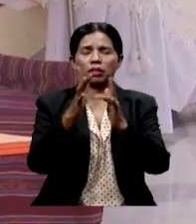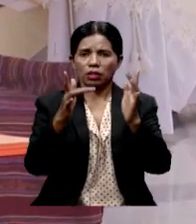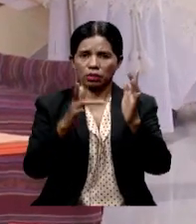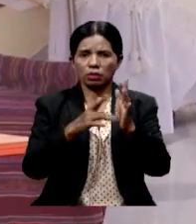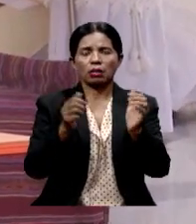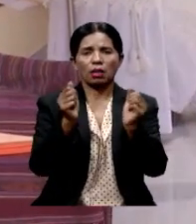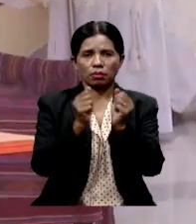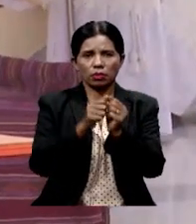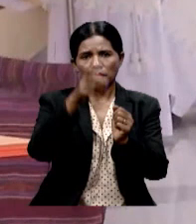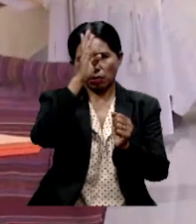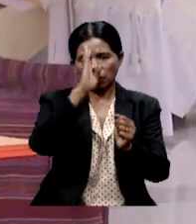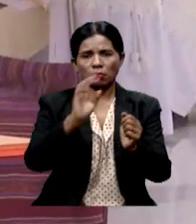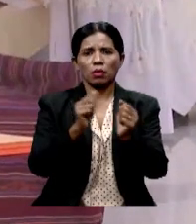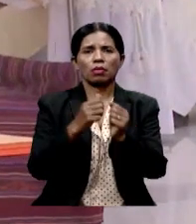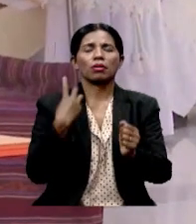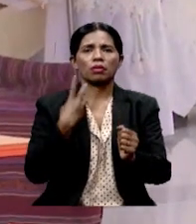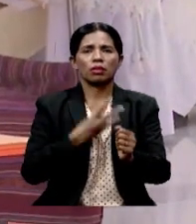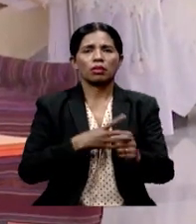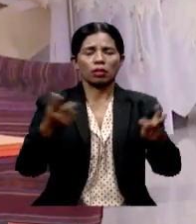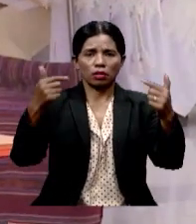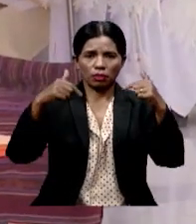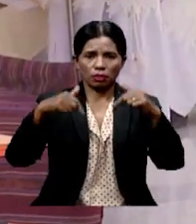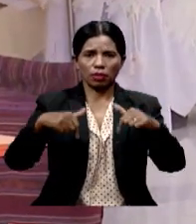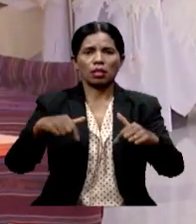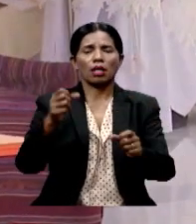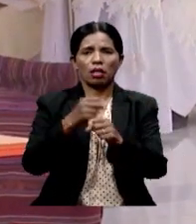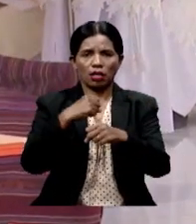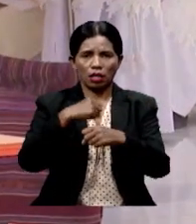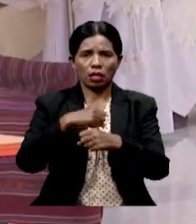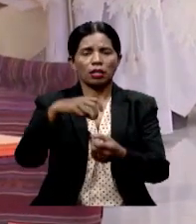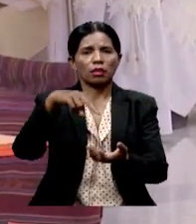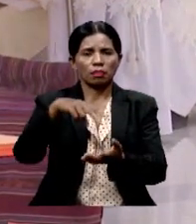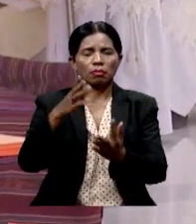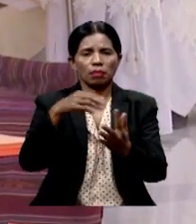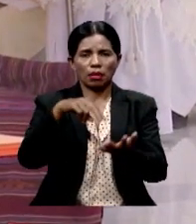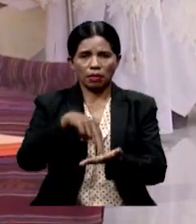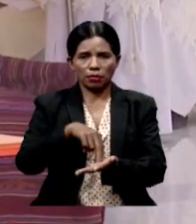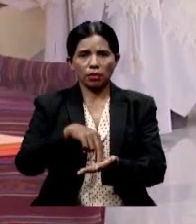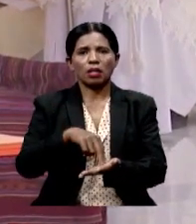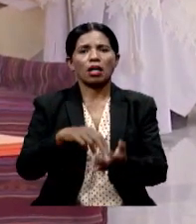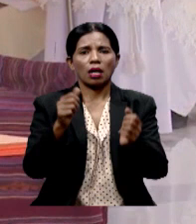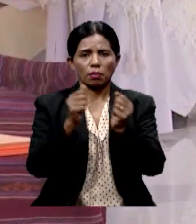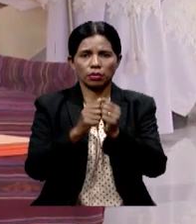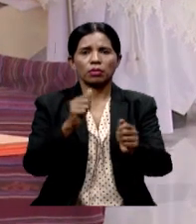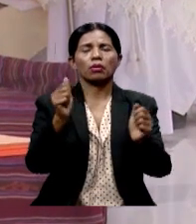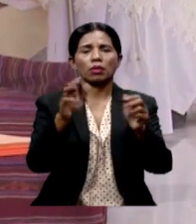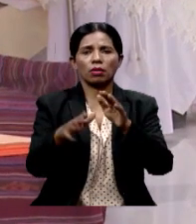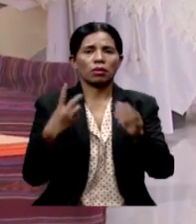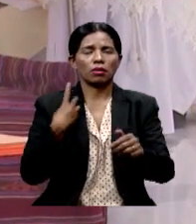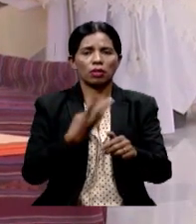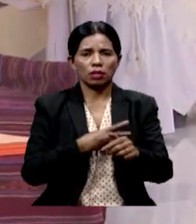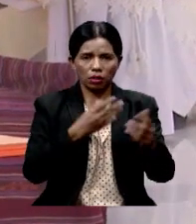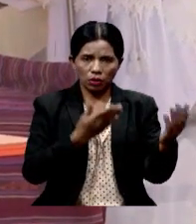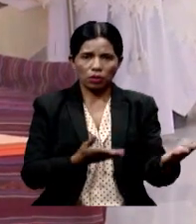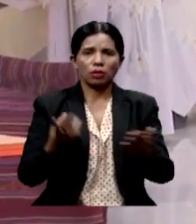coita. Nia mai harinha tenda e talet. A tumores, lau hamutu coita, lorita fila